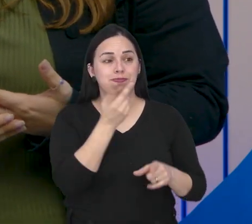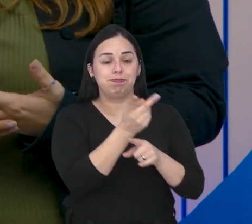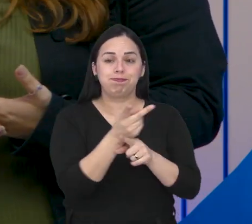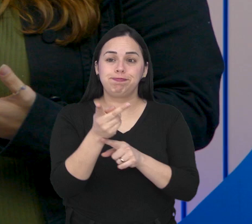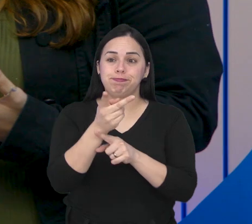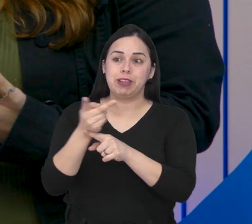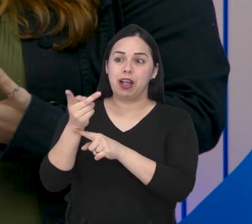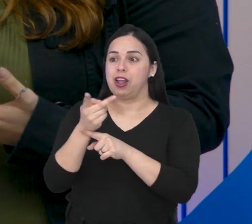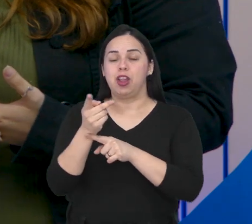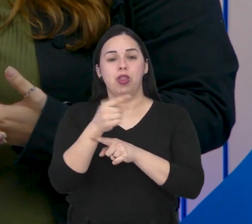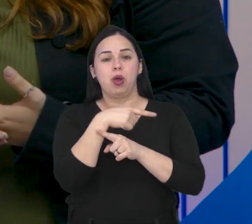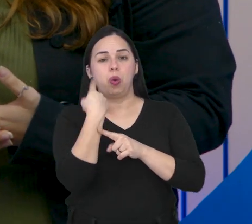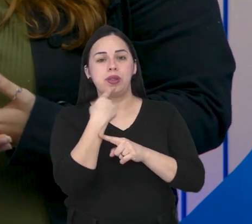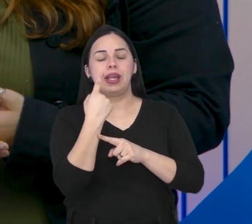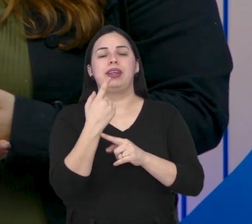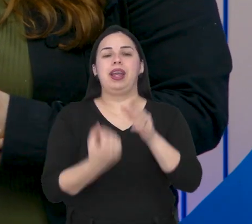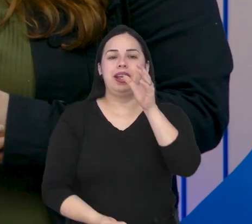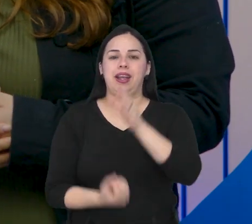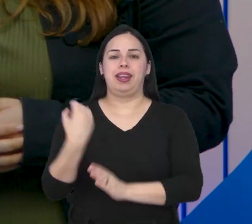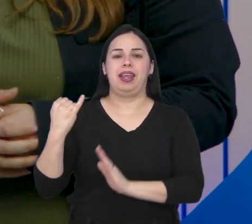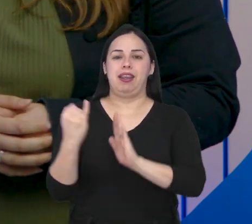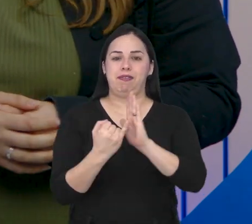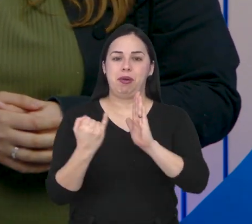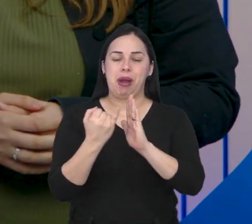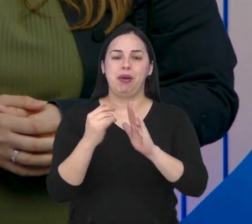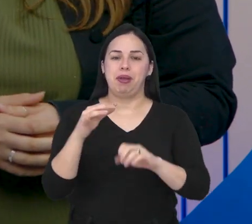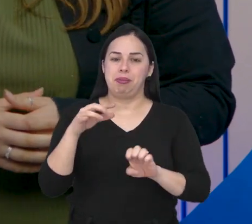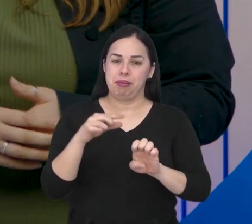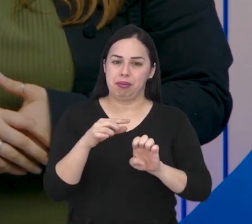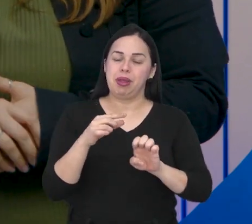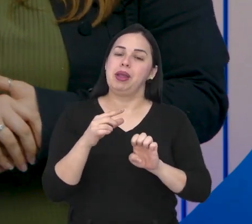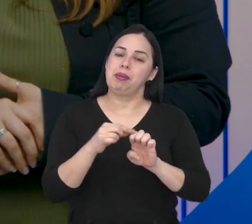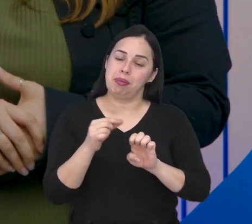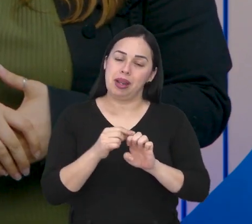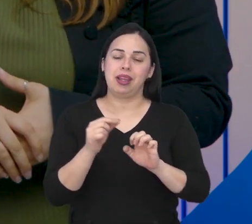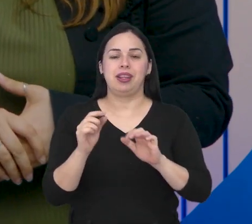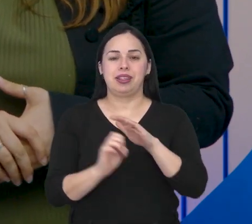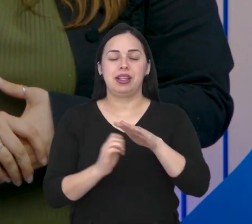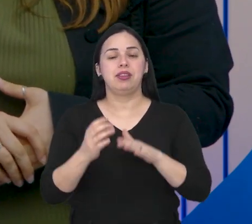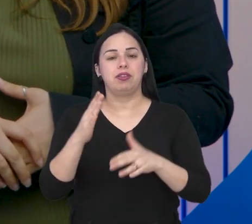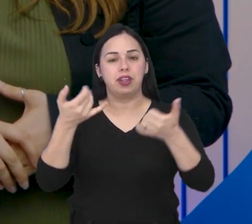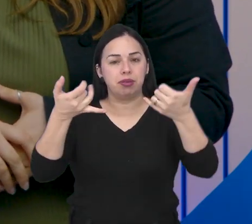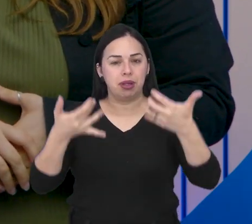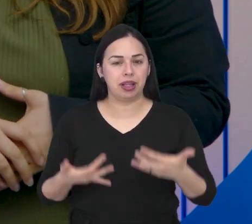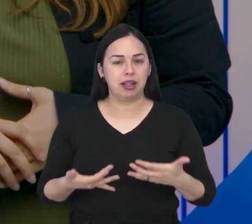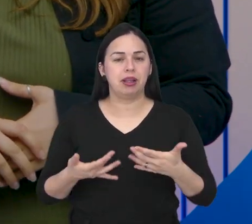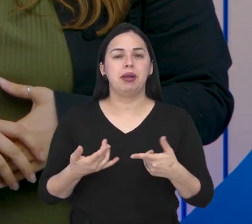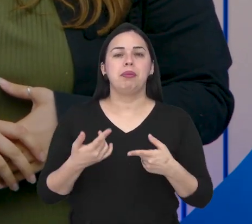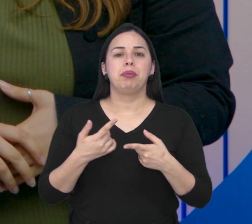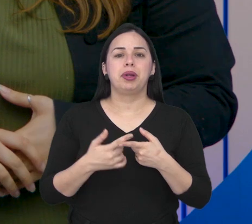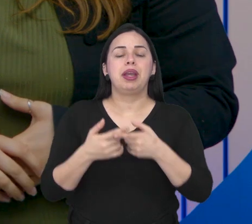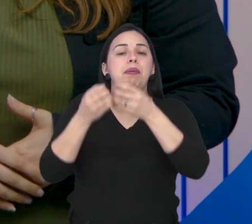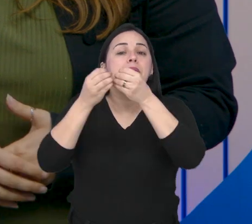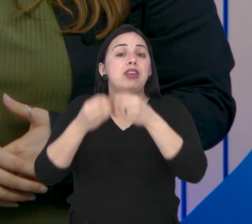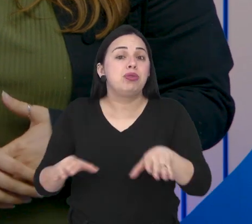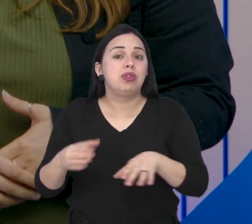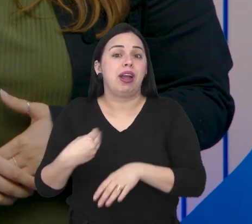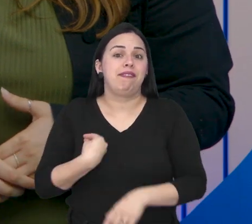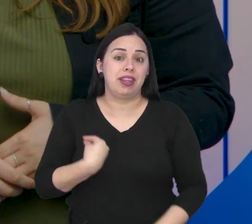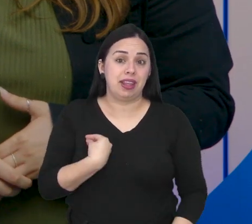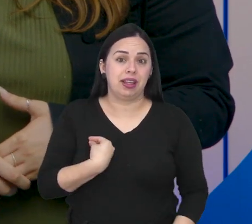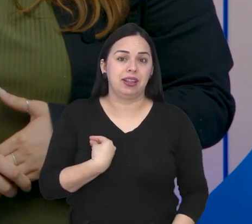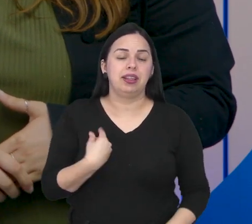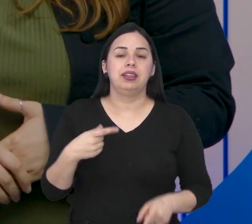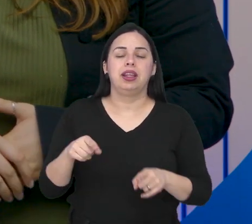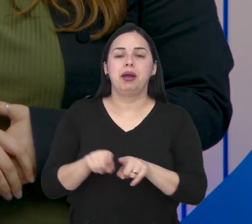não encontram espaço no mercado de trabalho formal. Na reportagem a seguir, você vai entender o que a informalidade acarreta na vida dos